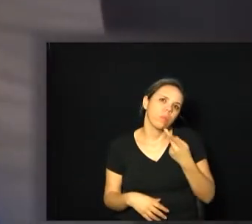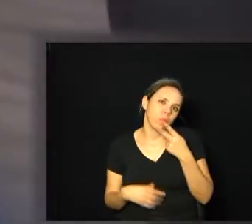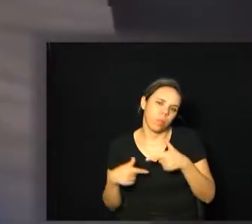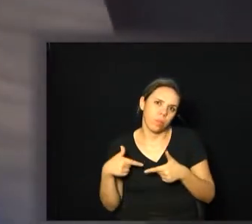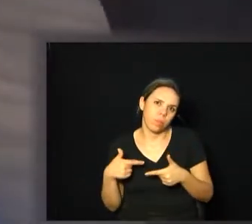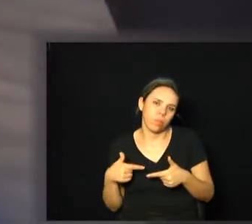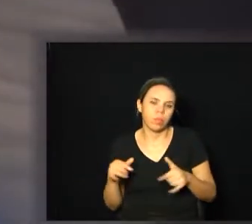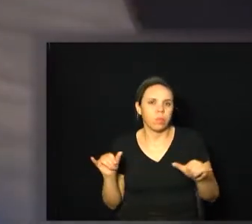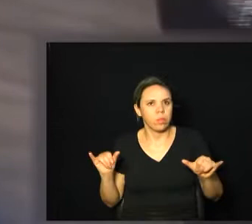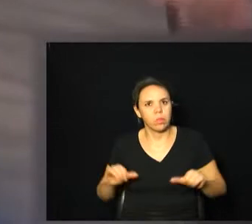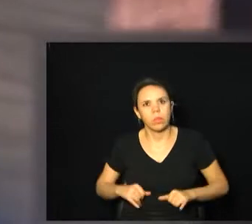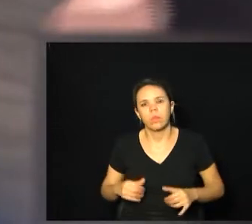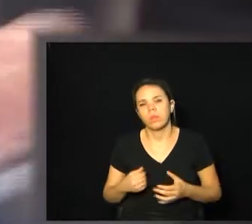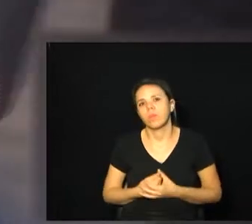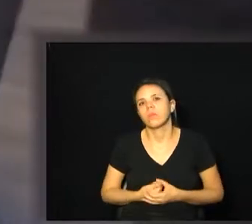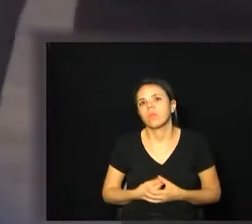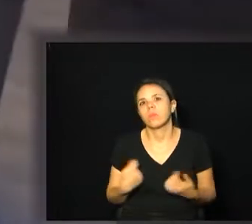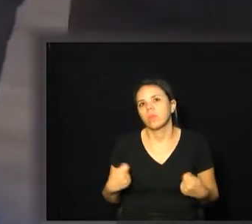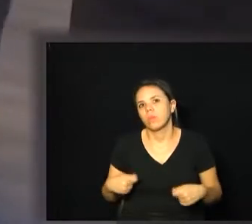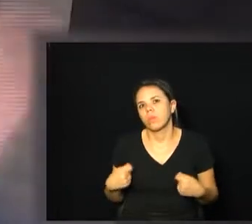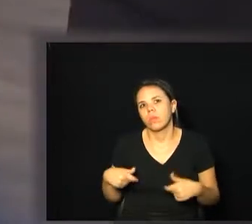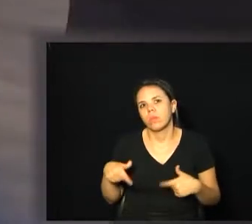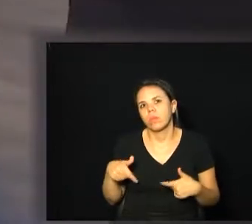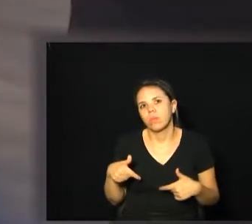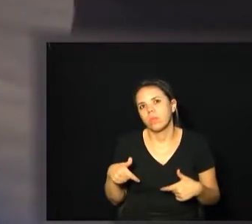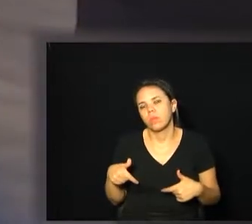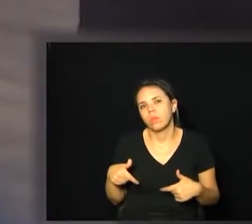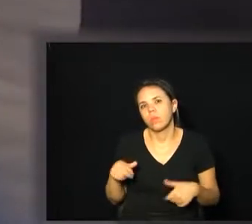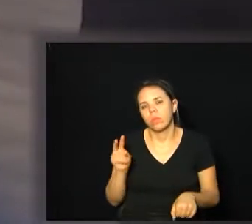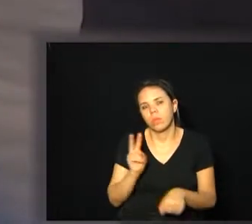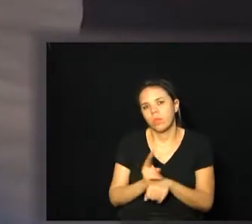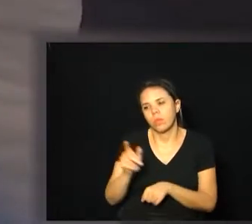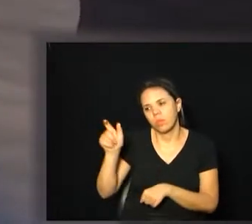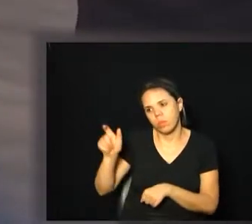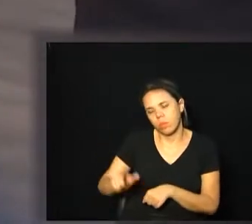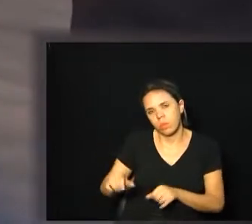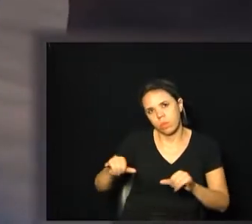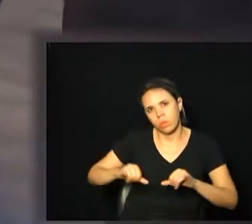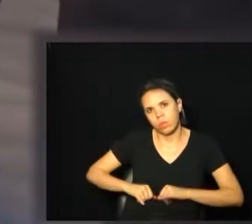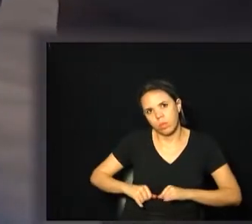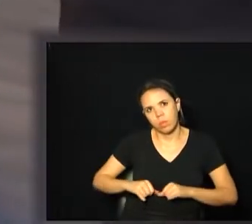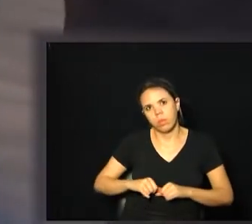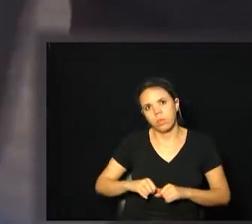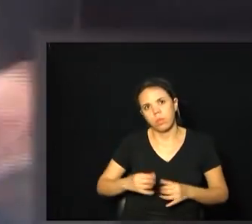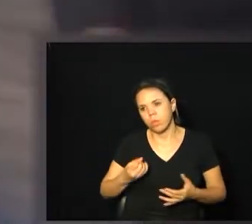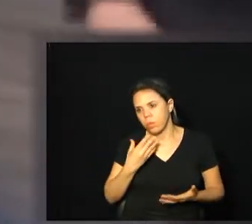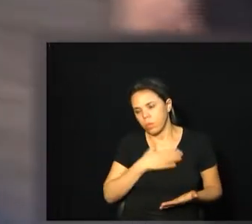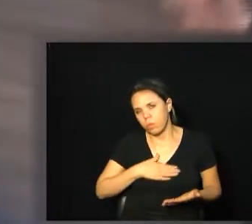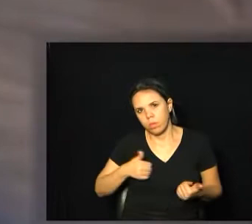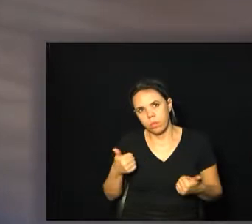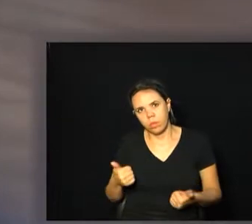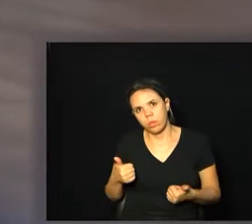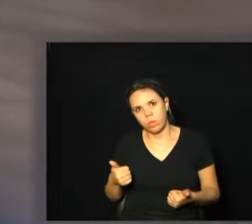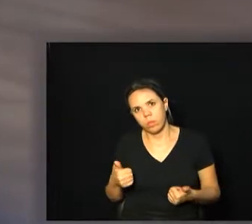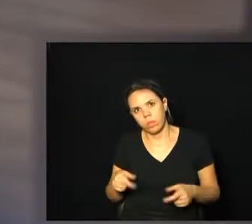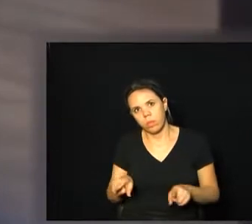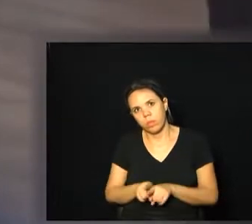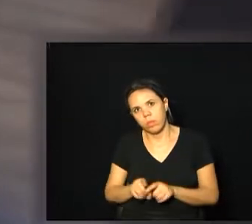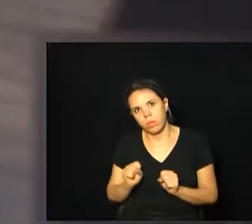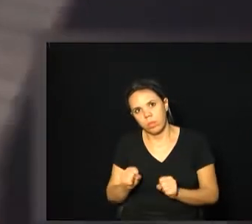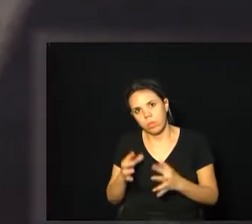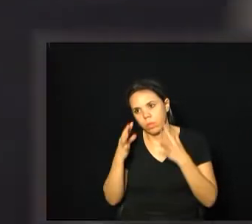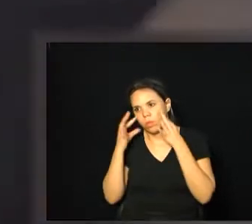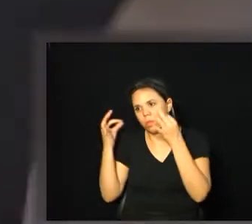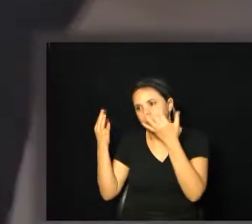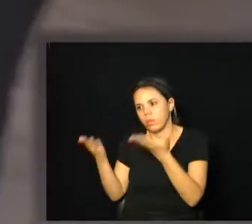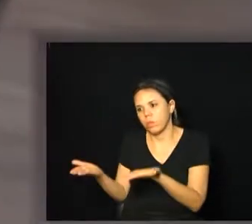trabalhamos com sofrimento, então precisamos trabalhar com aquele que cuida do sofrimento para que esteja bem também e possa estar